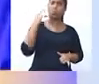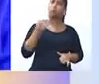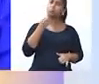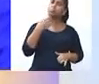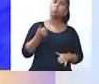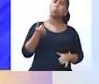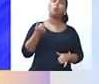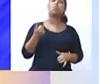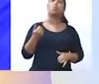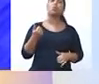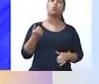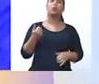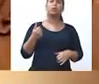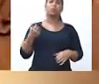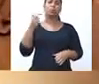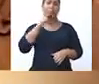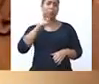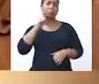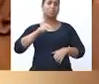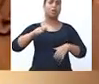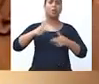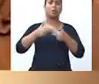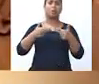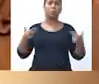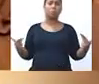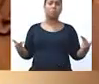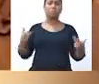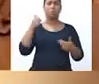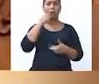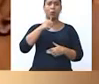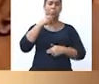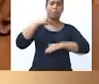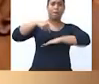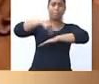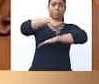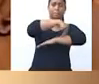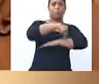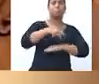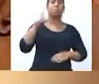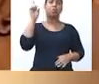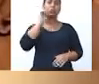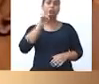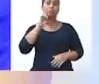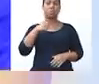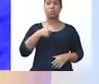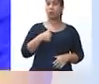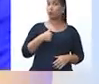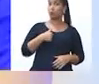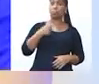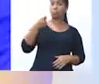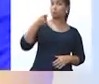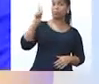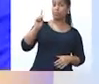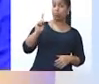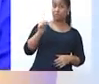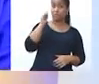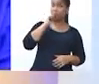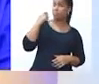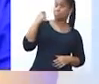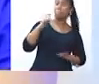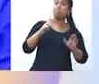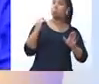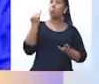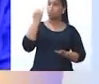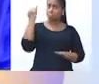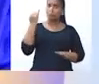uma que ganhou um prêmio daquela Miss... A Miss dos Estados Unidos. Ela declarou, eu não sou feminista. Eu acho